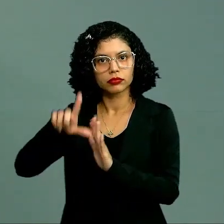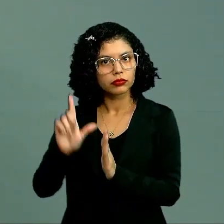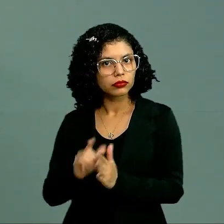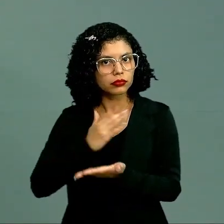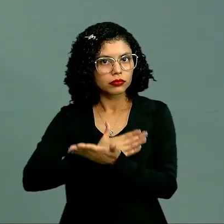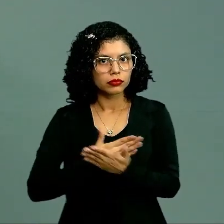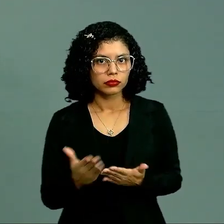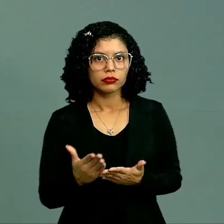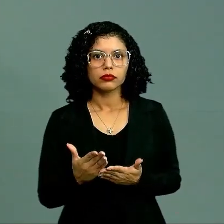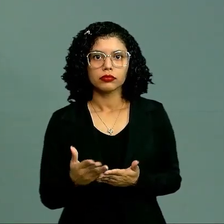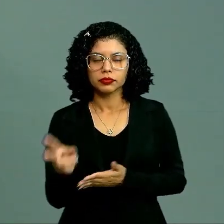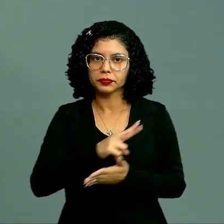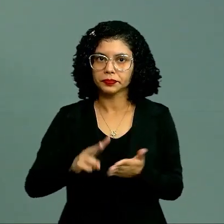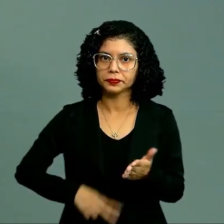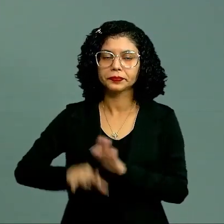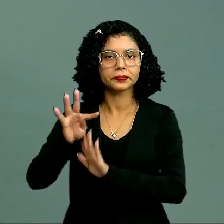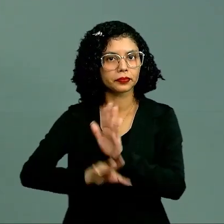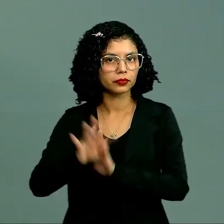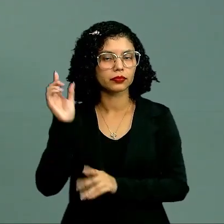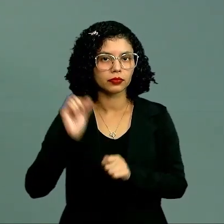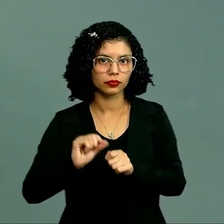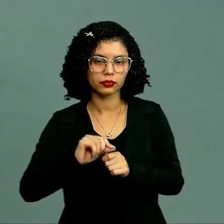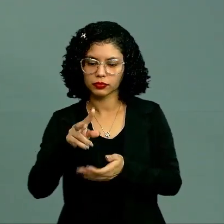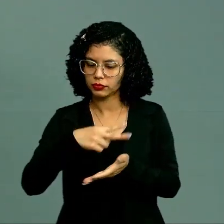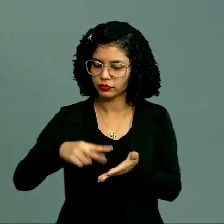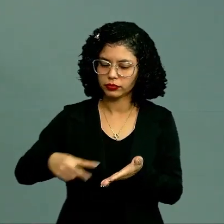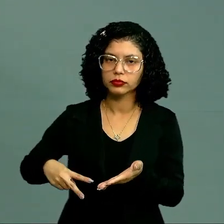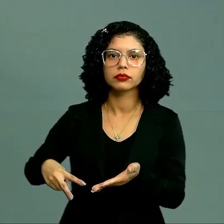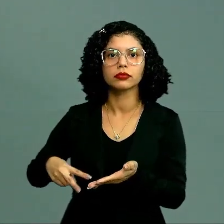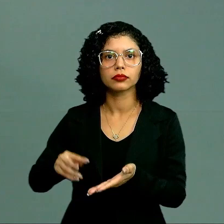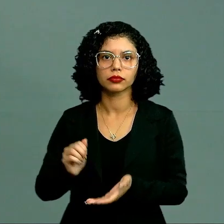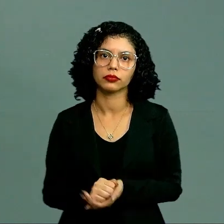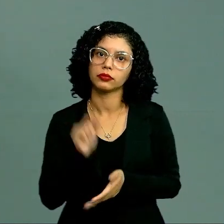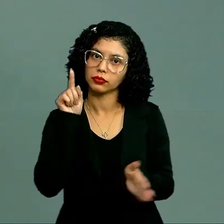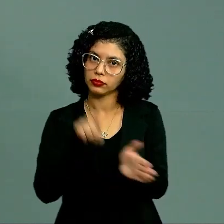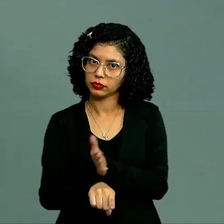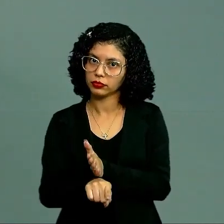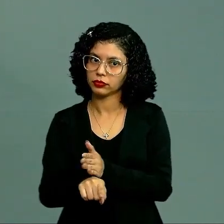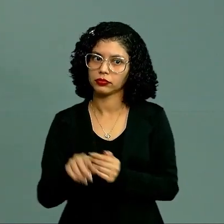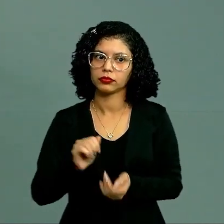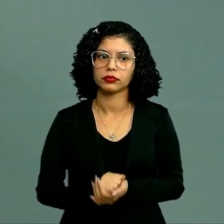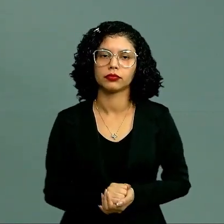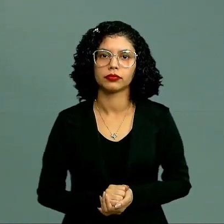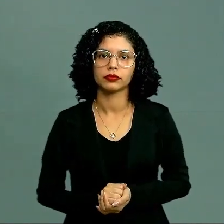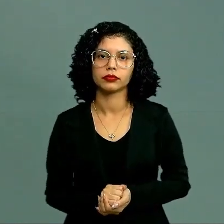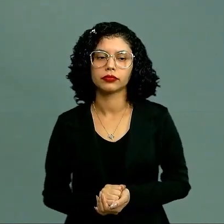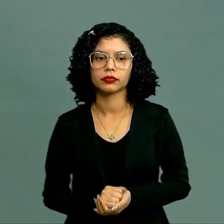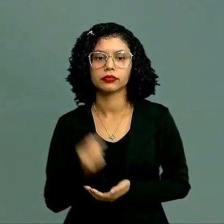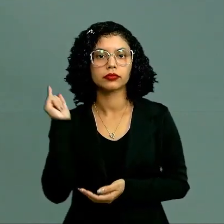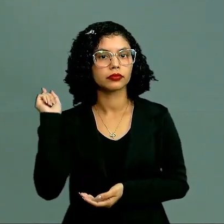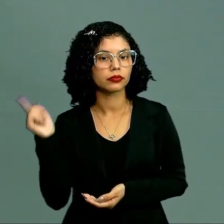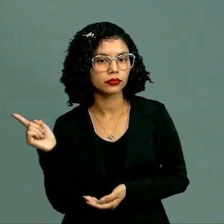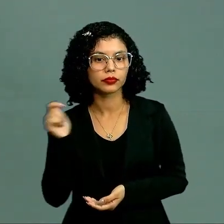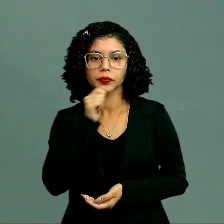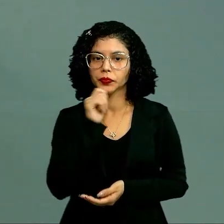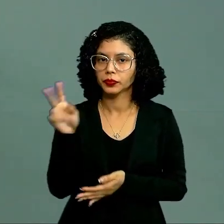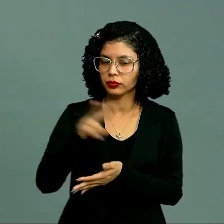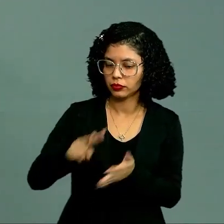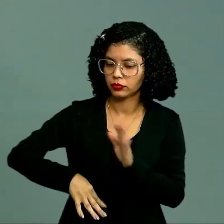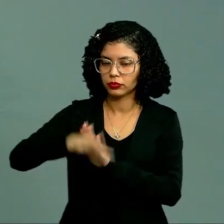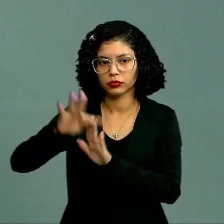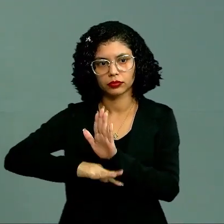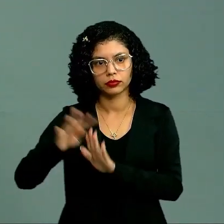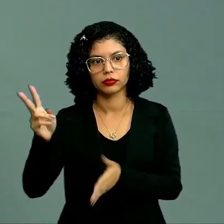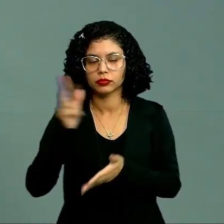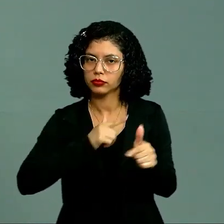você iniciar a leitura do texto, você vai fazer uma leitura da questão, do enunciado. Aqui a gente faz a leitura do texto porque